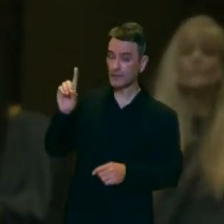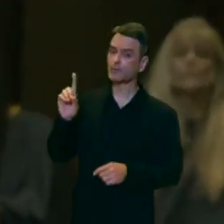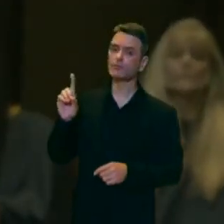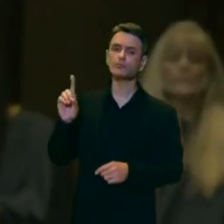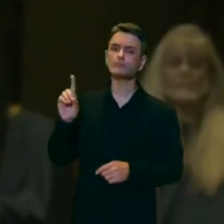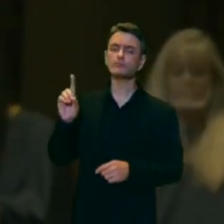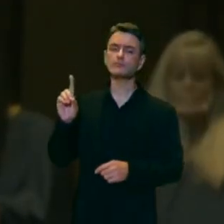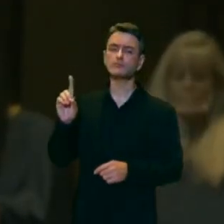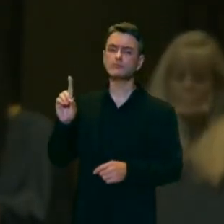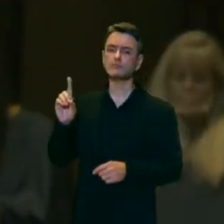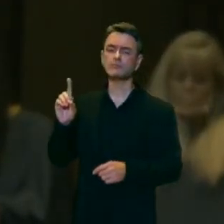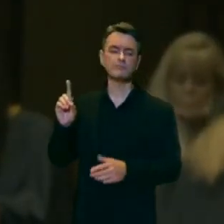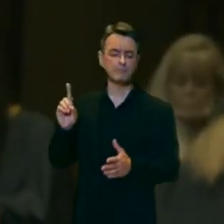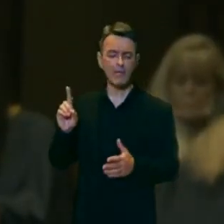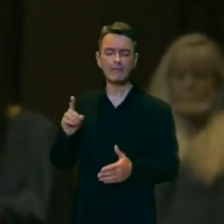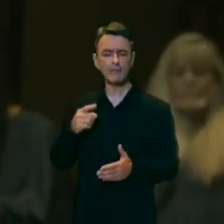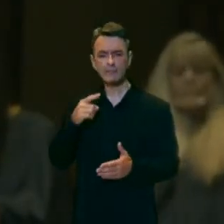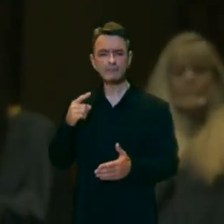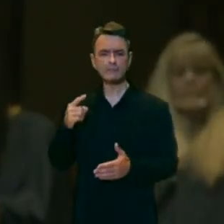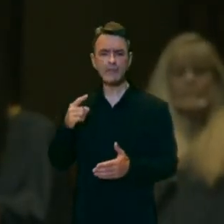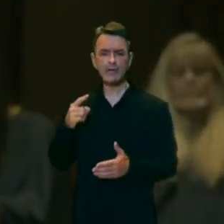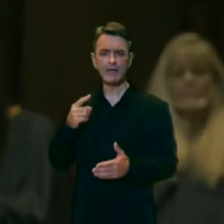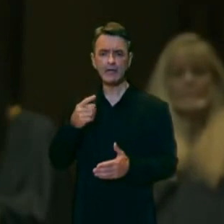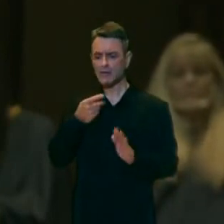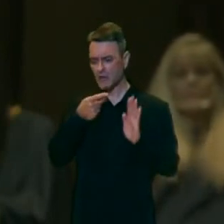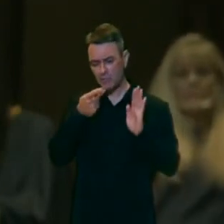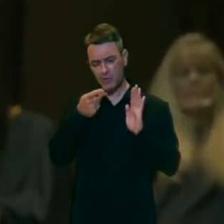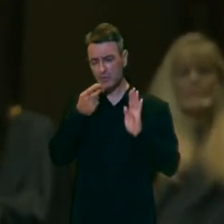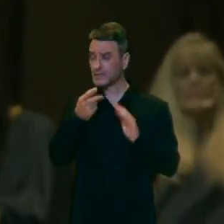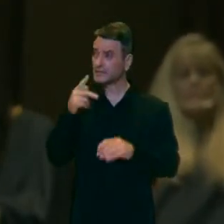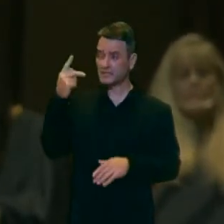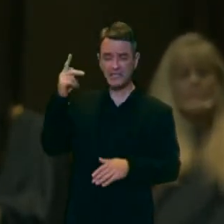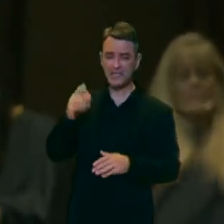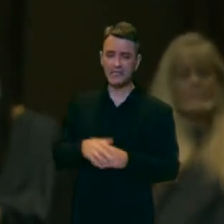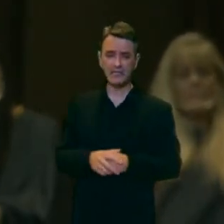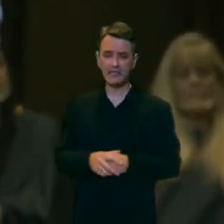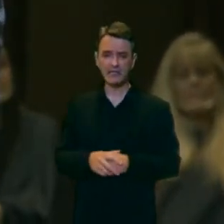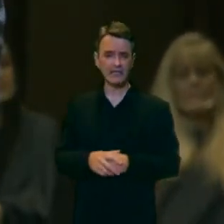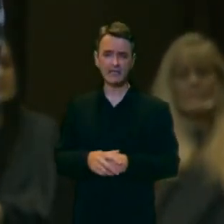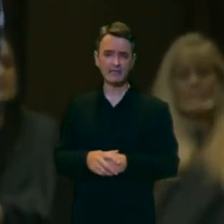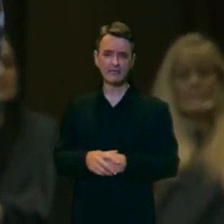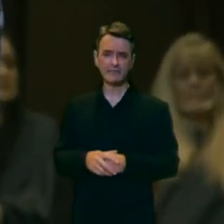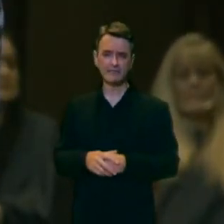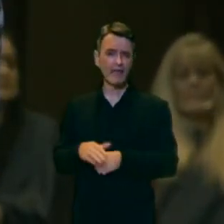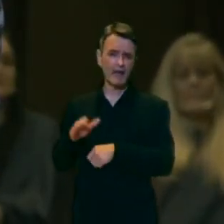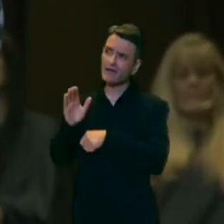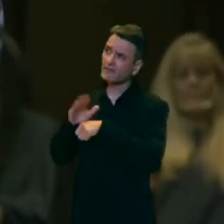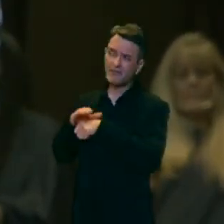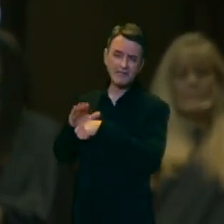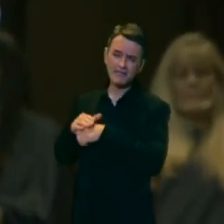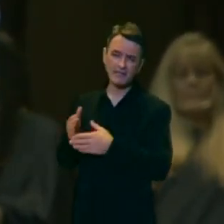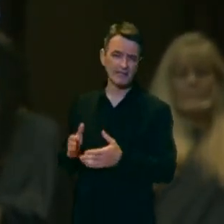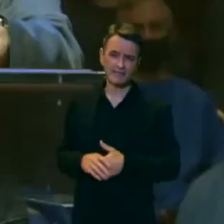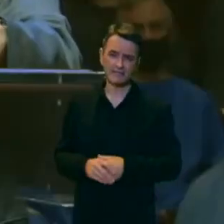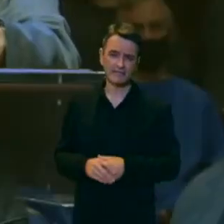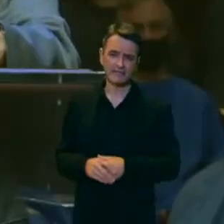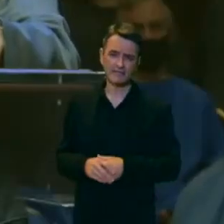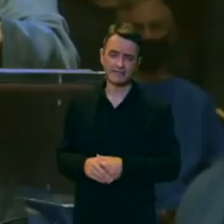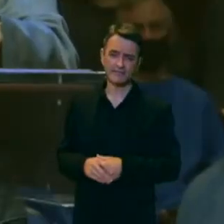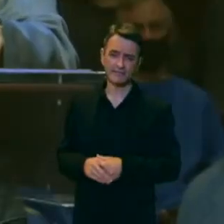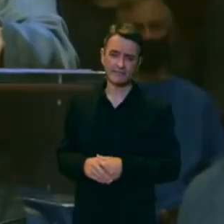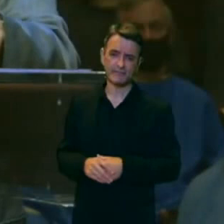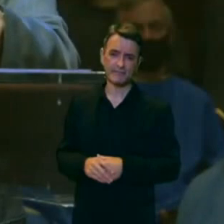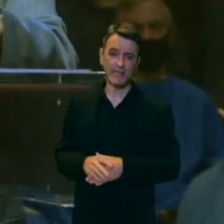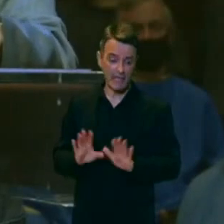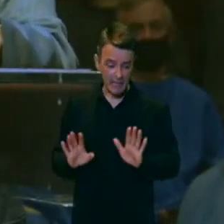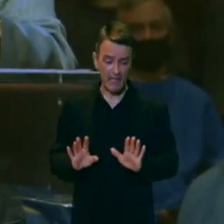faria exatamente o que Ele prometeu, que Ele ia tratar o coração dessas pessoas para que não